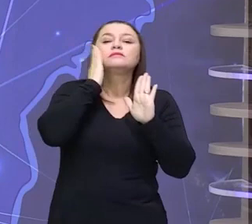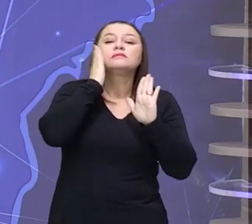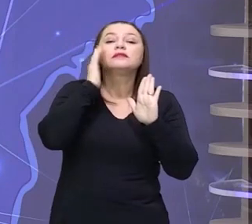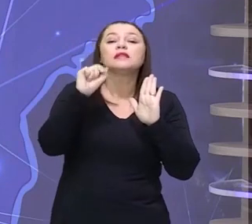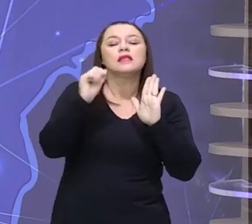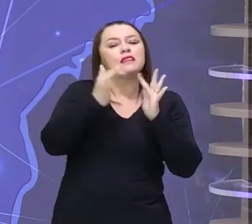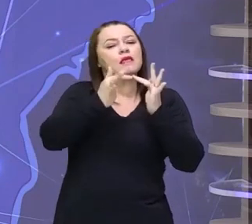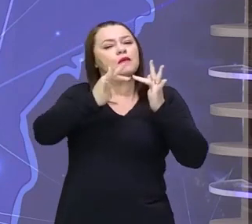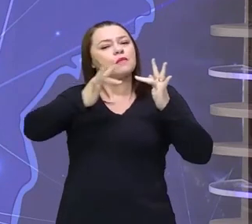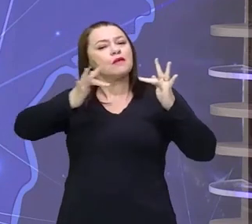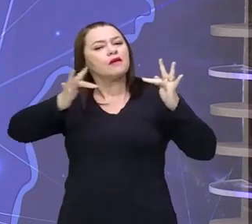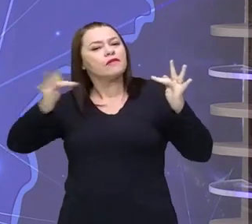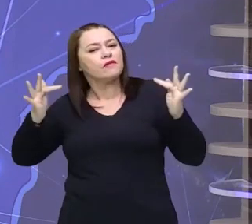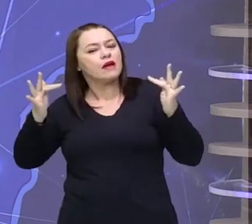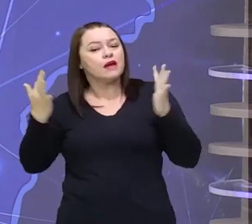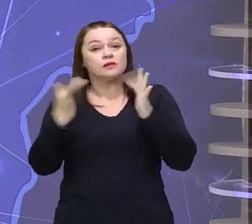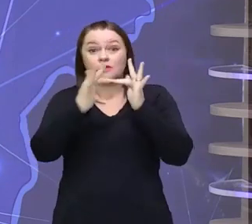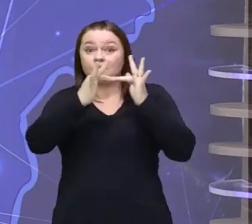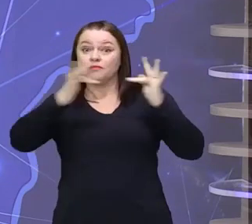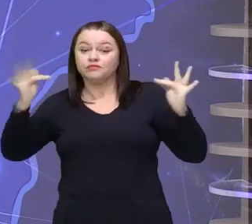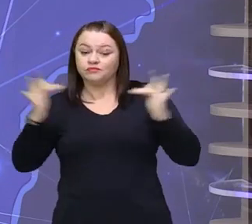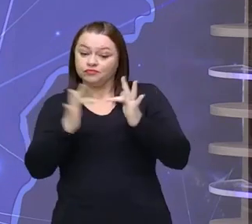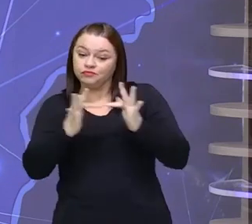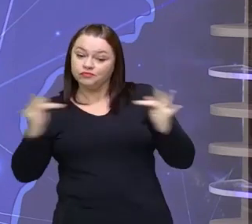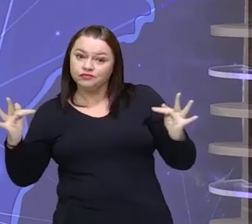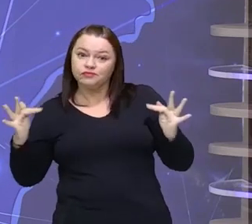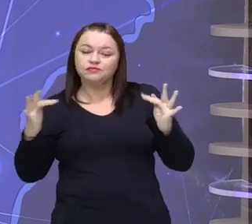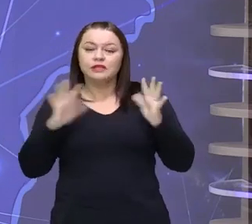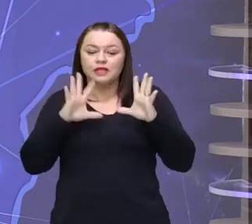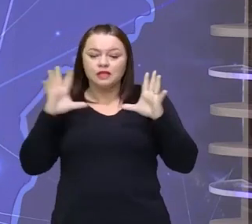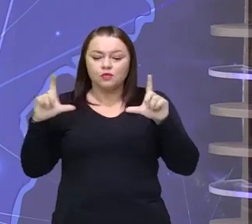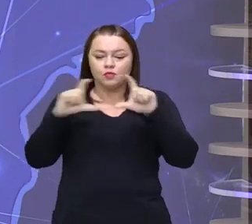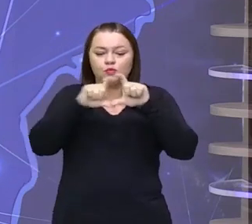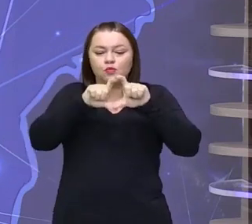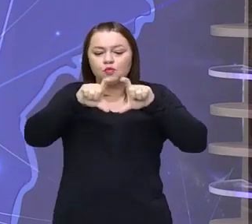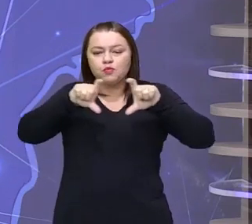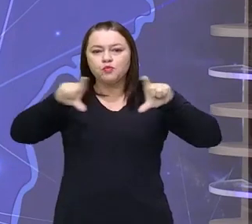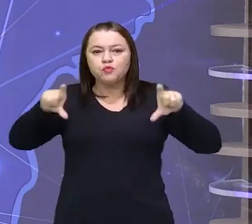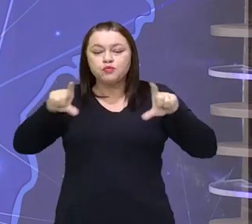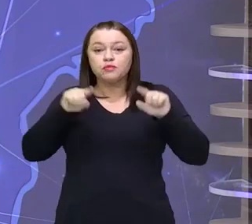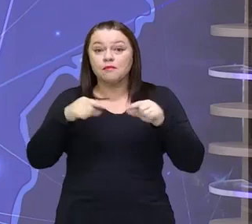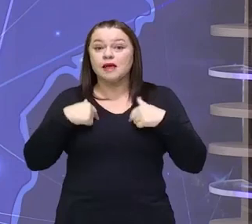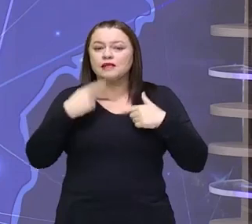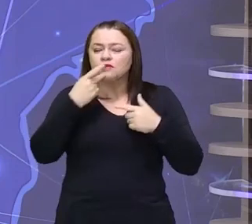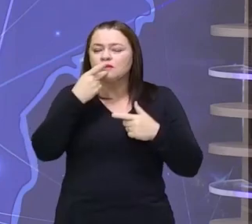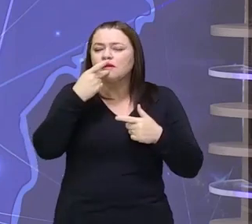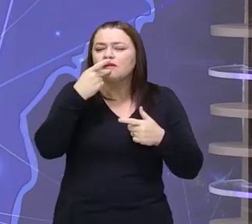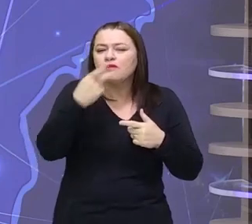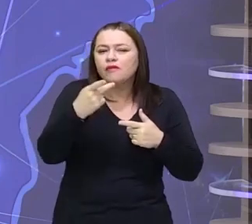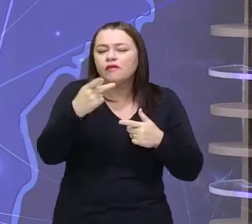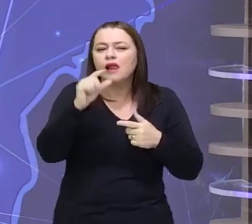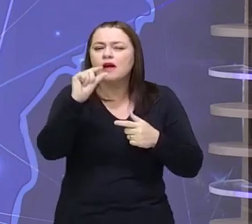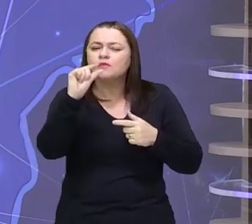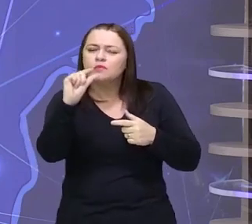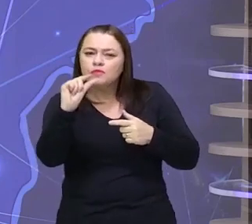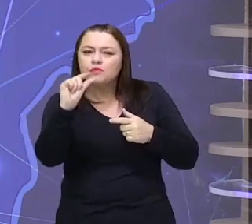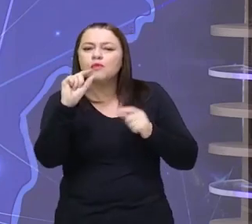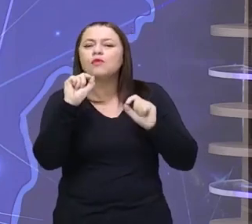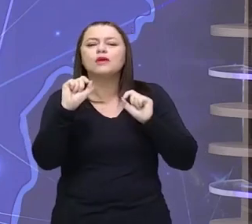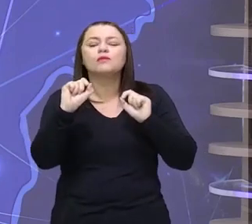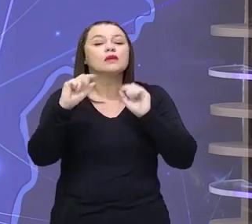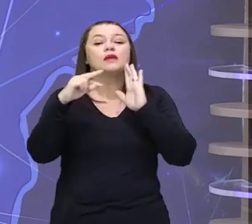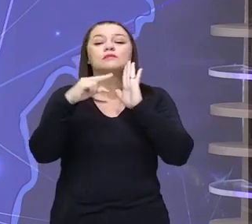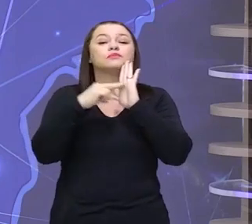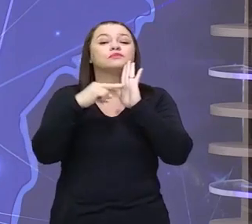o que é uma frase, uma oração e um período. Mas eu já posso adiantar para vocês um pouquinho do